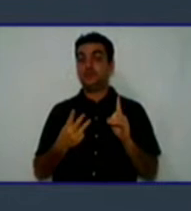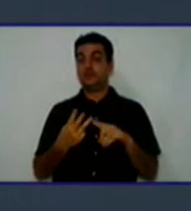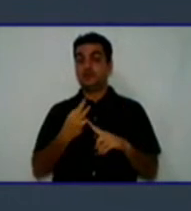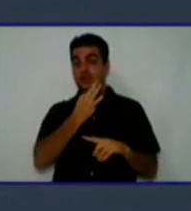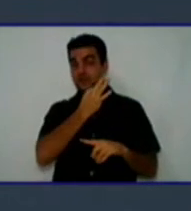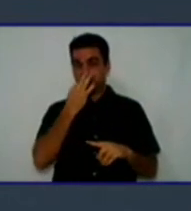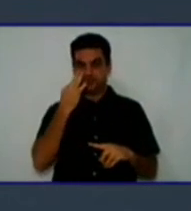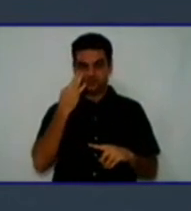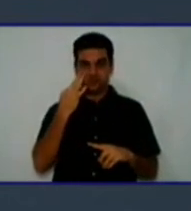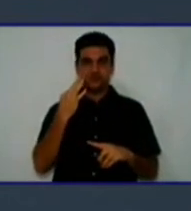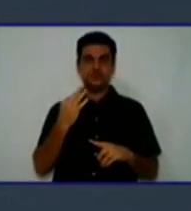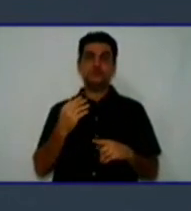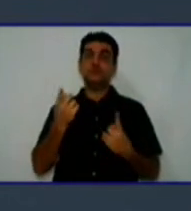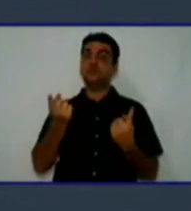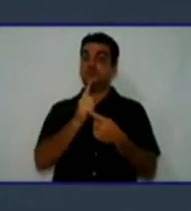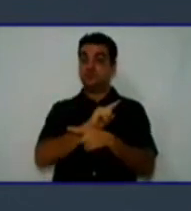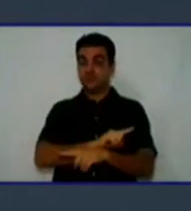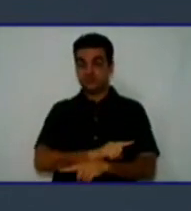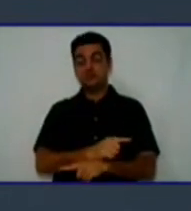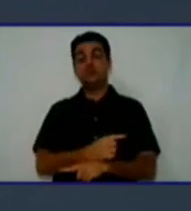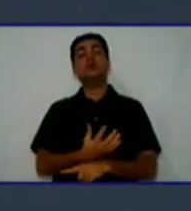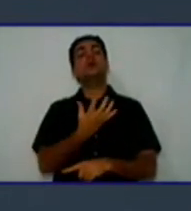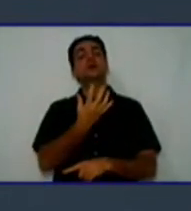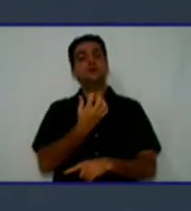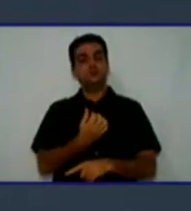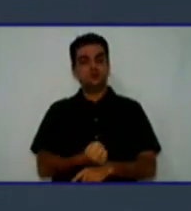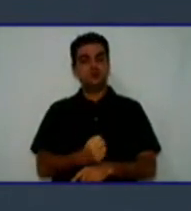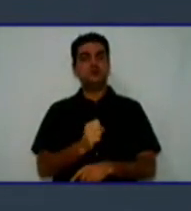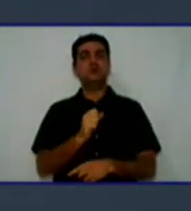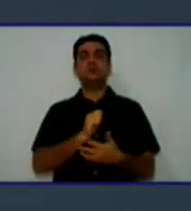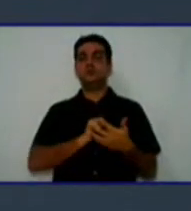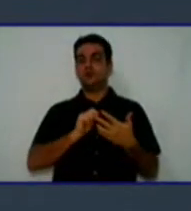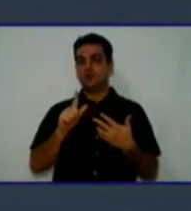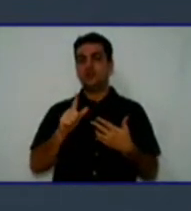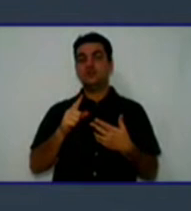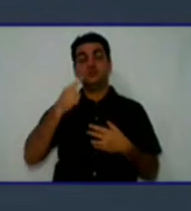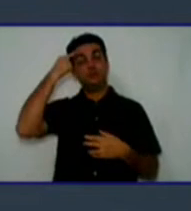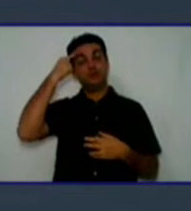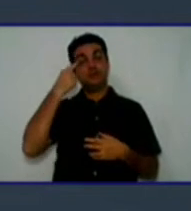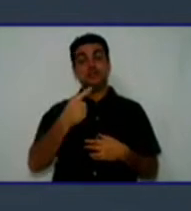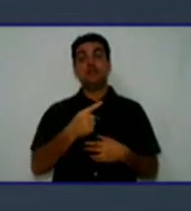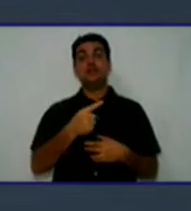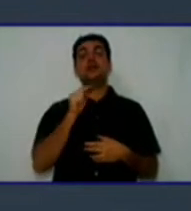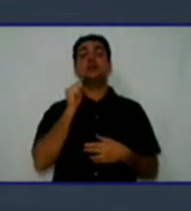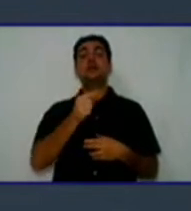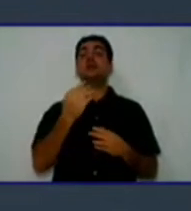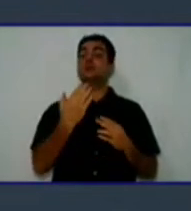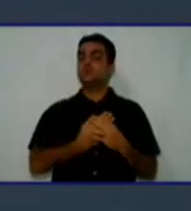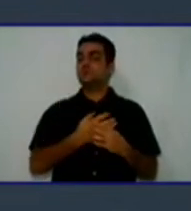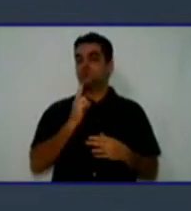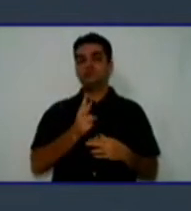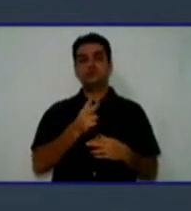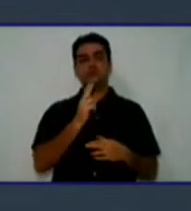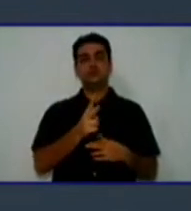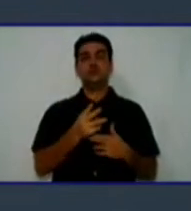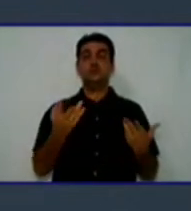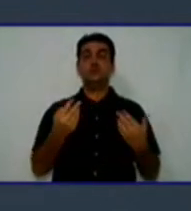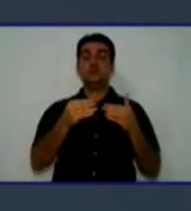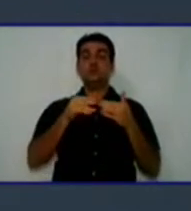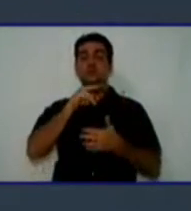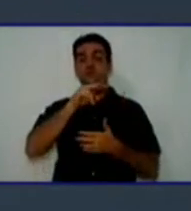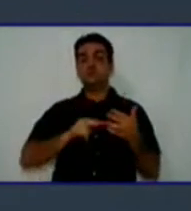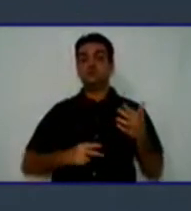Tarcísio Vieira divergiu para dar provimento ao agravo interno e determinar o prosseguimento do feito. Pediu vista ao